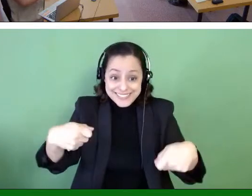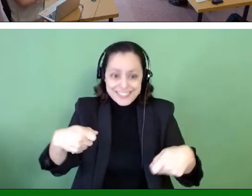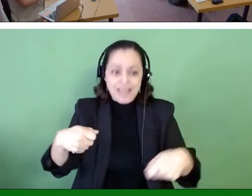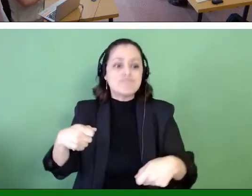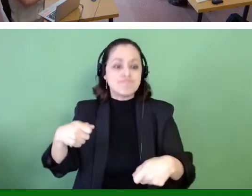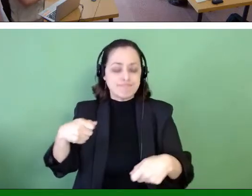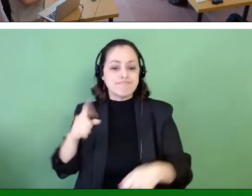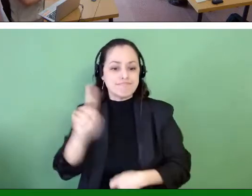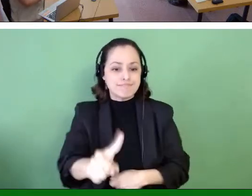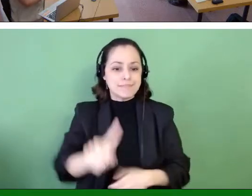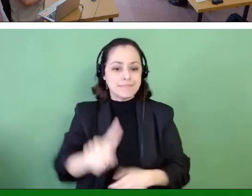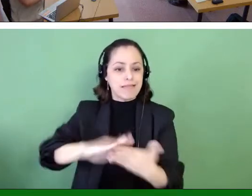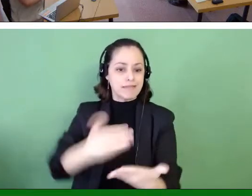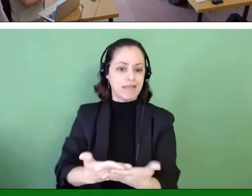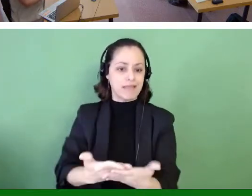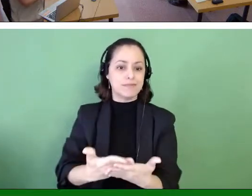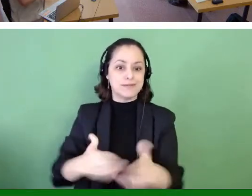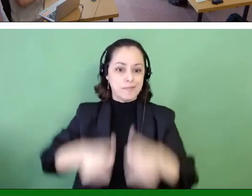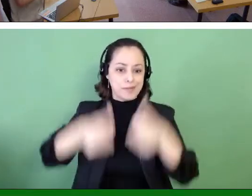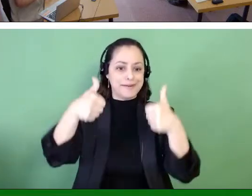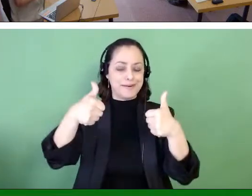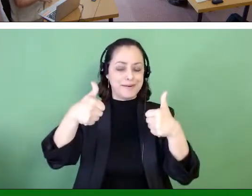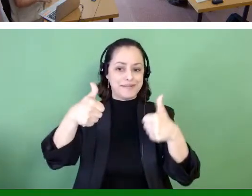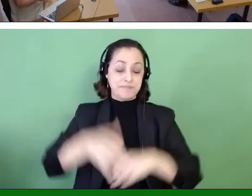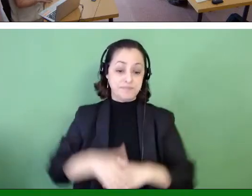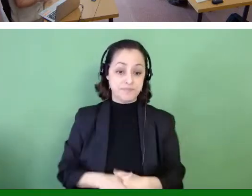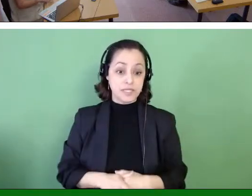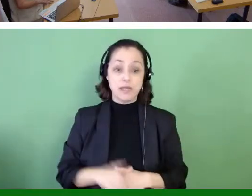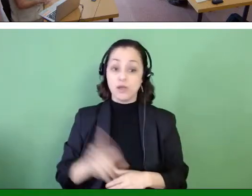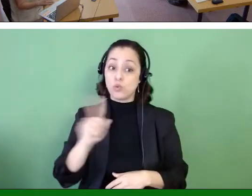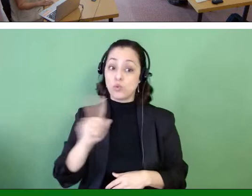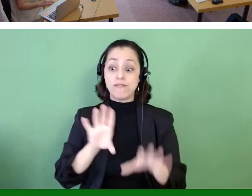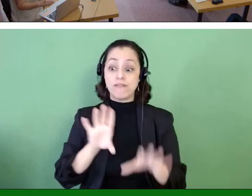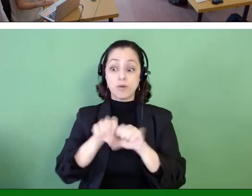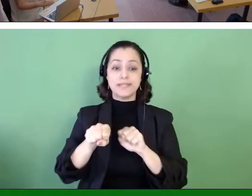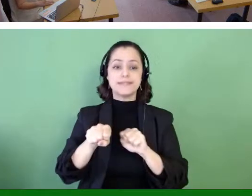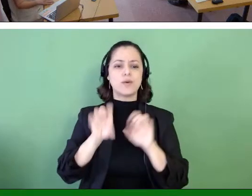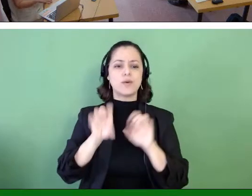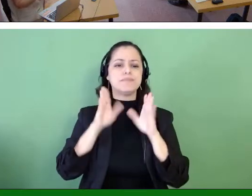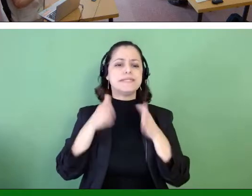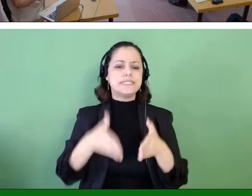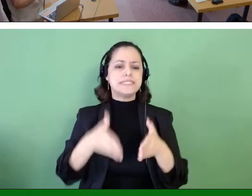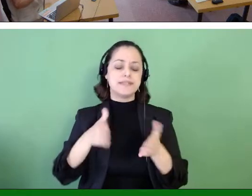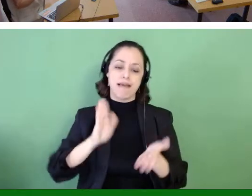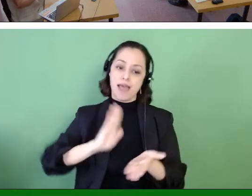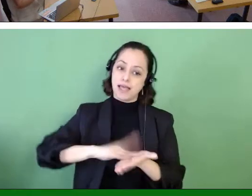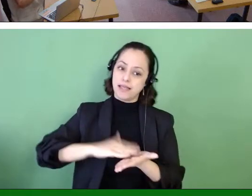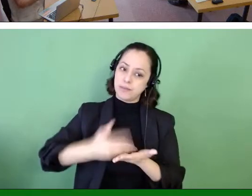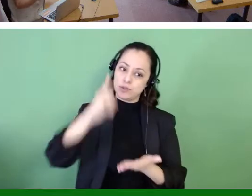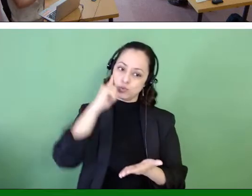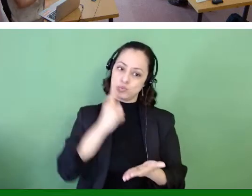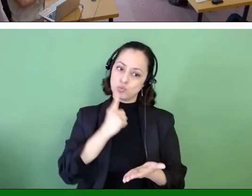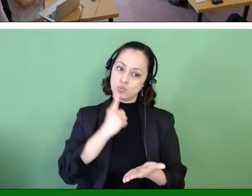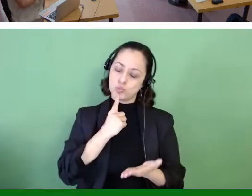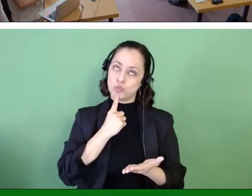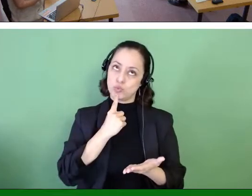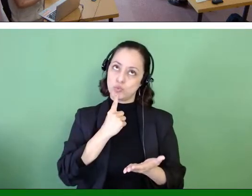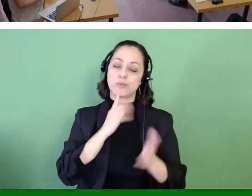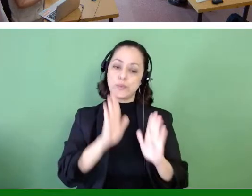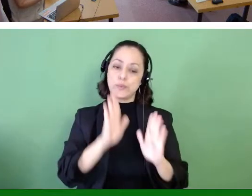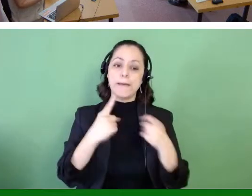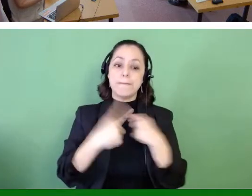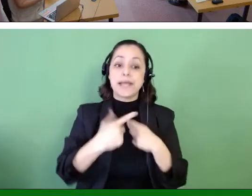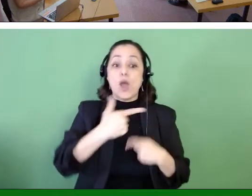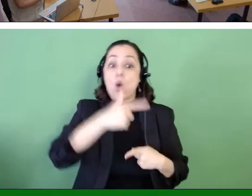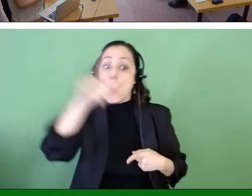E a gente não falou tanto da formação específica para intérpretes surdos ali, porque aí são outras questões que, assim, a gente não